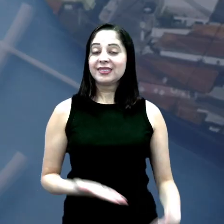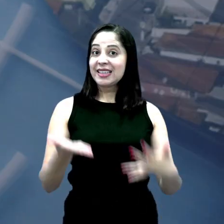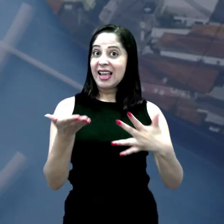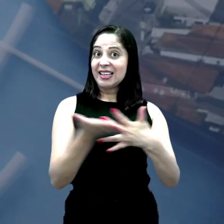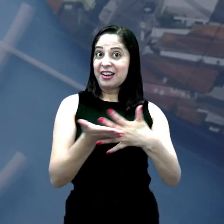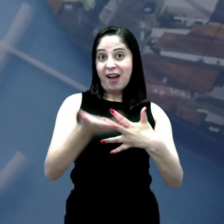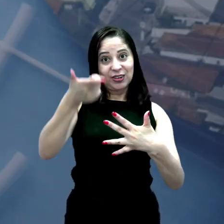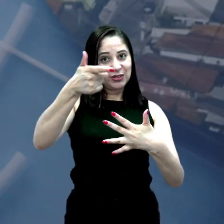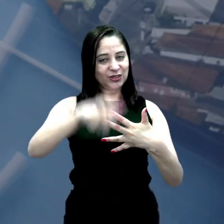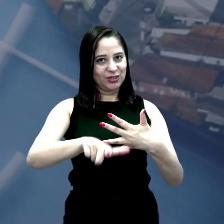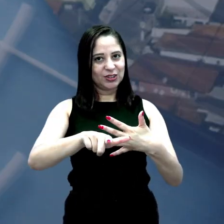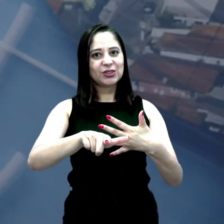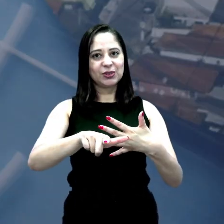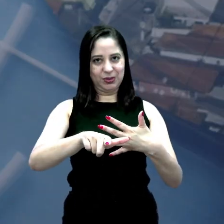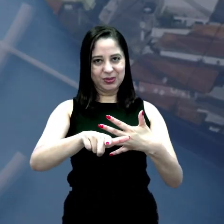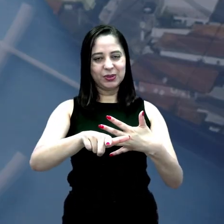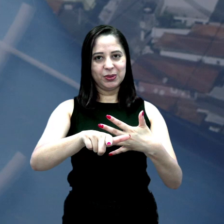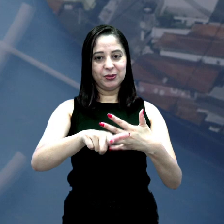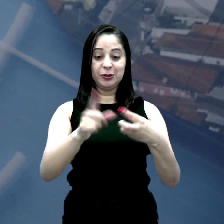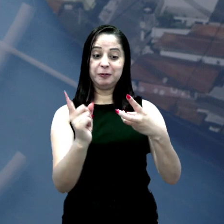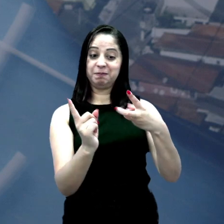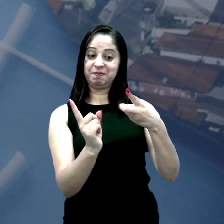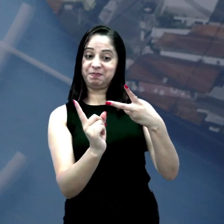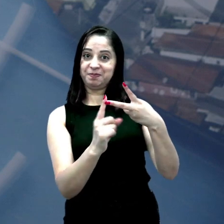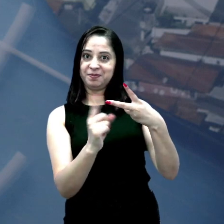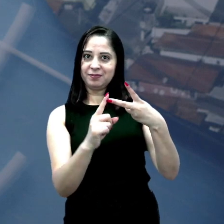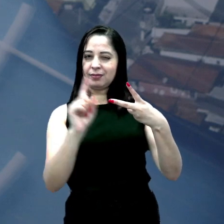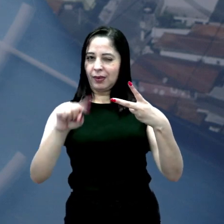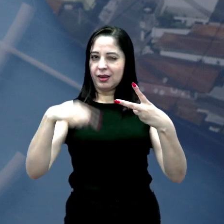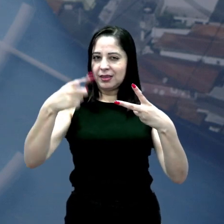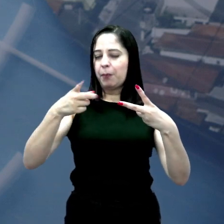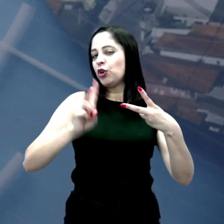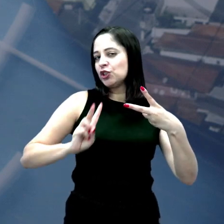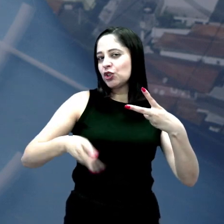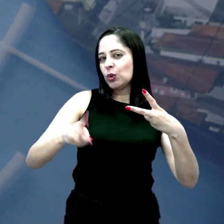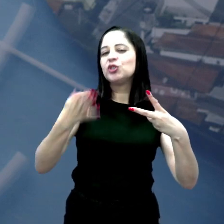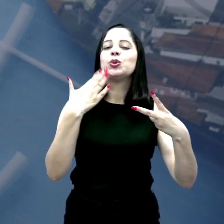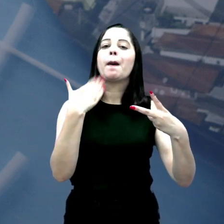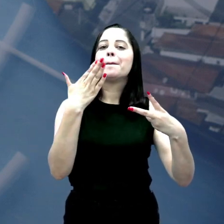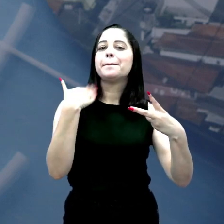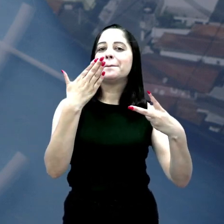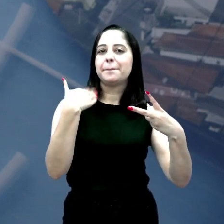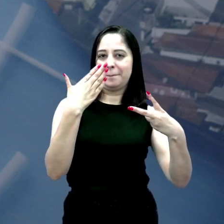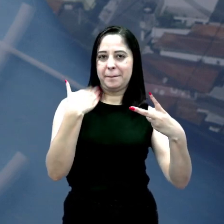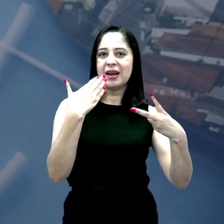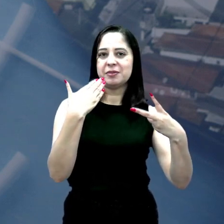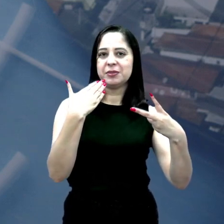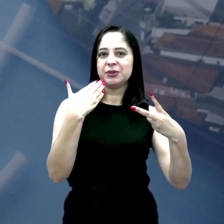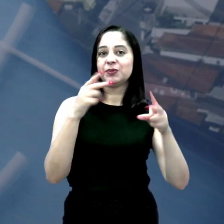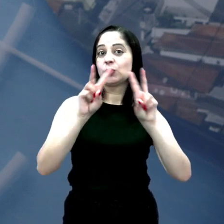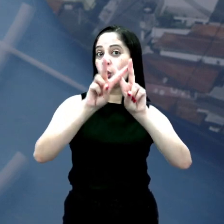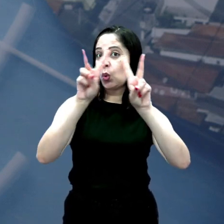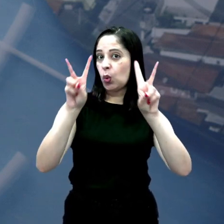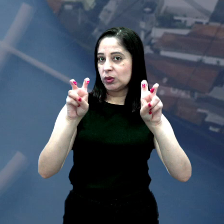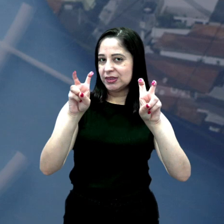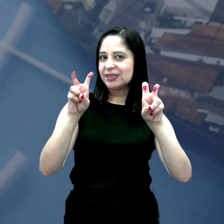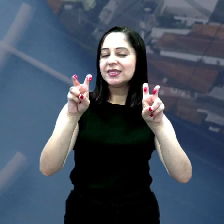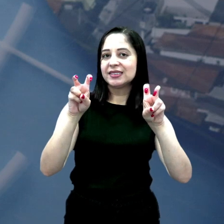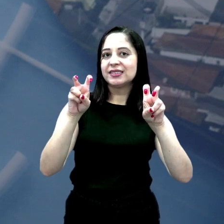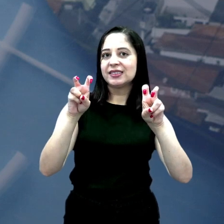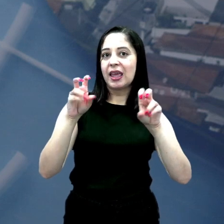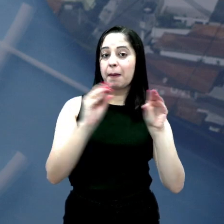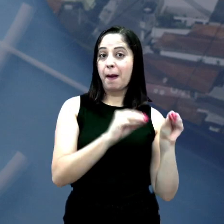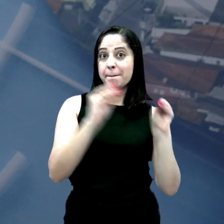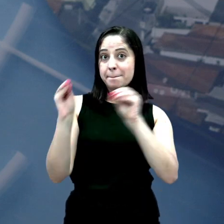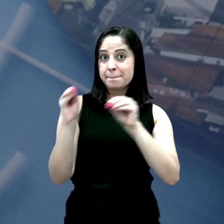gente vai para mais uma pausa, nossa última de hoje, e depois a gente retorna para continuar aqui o bate-papo com o Guilherme e também